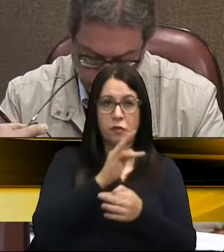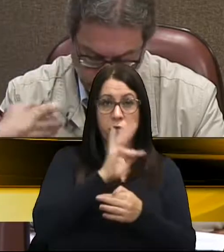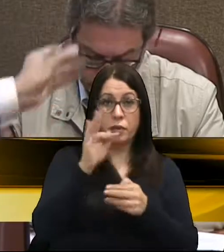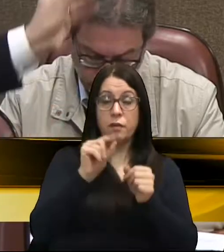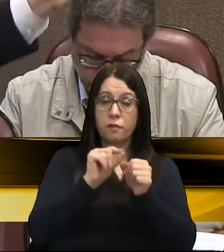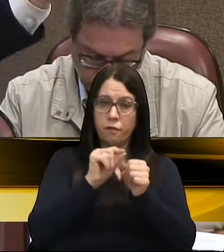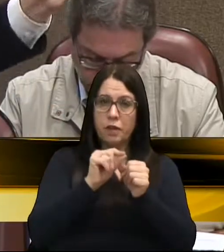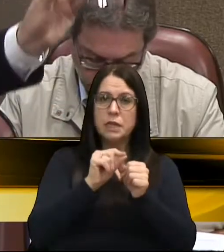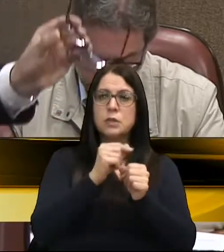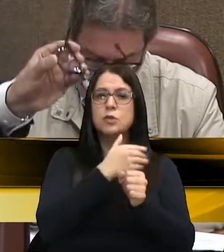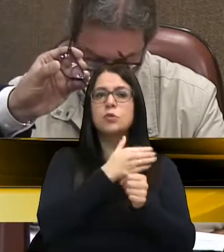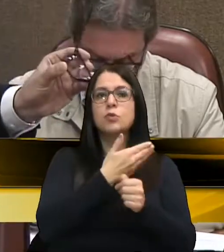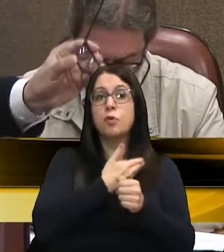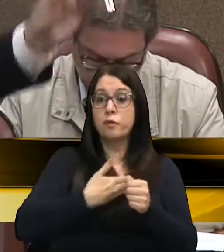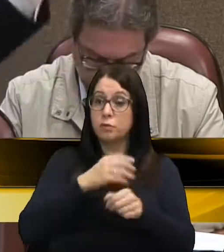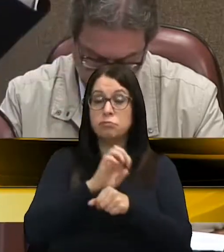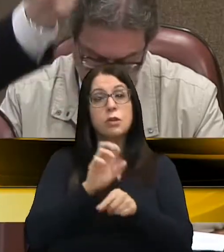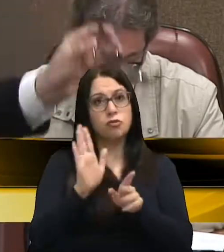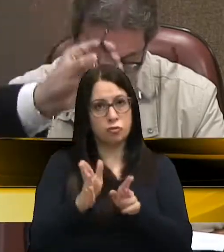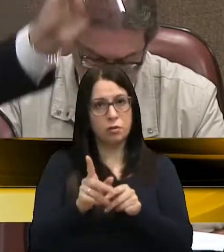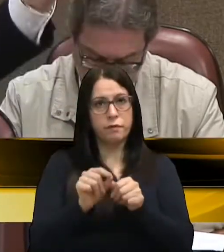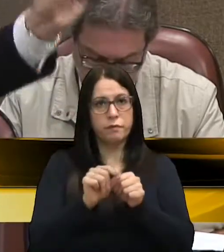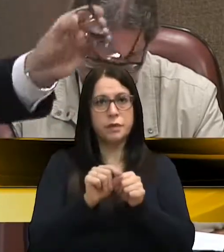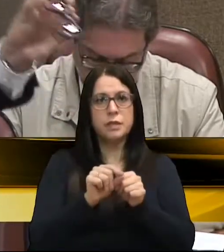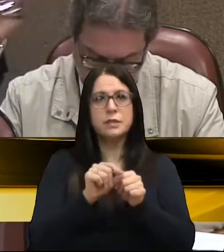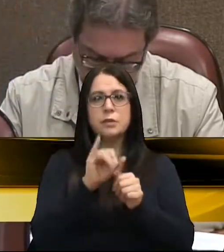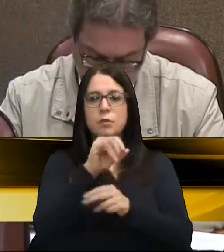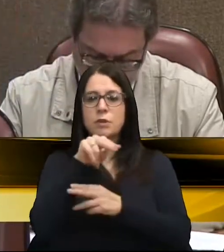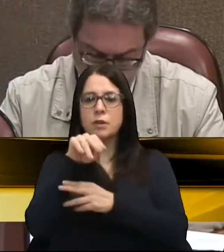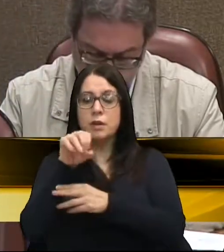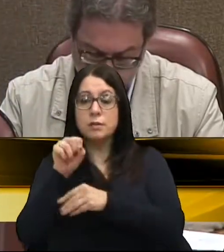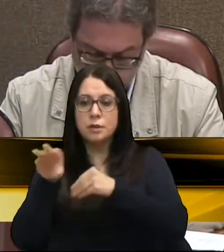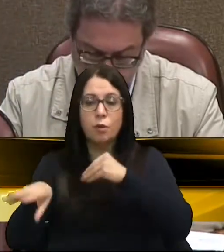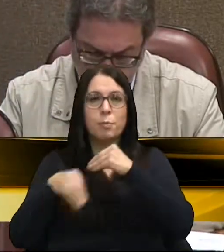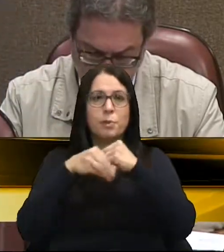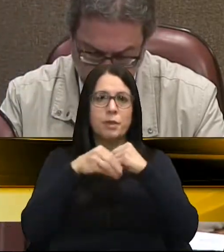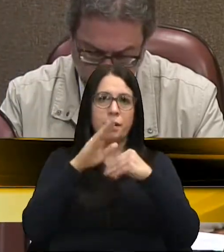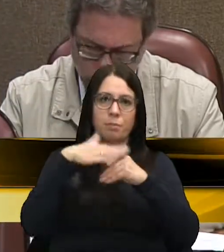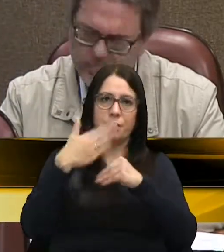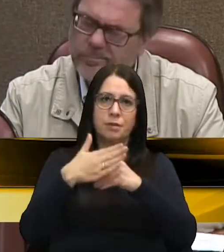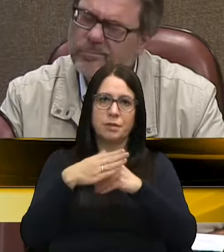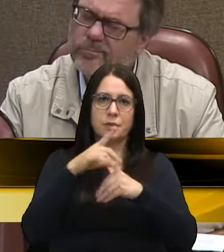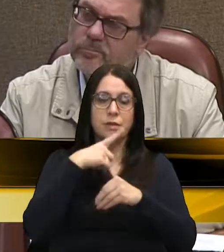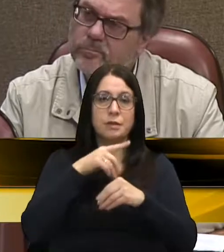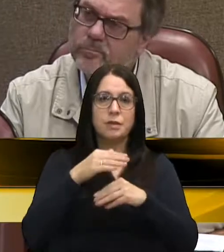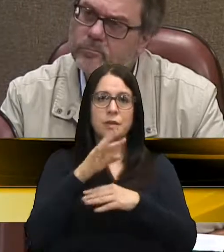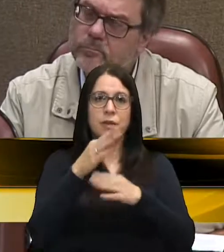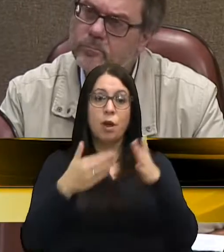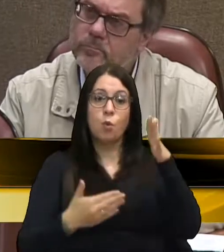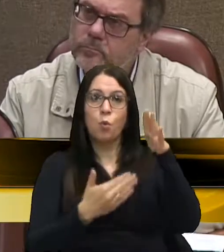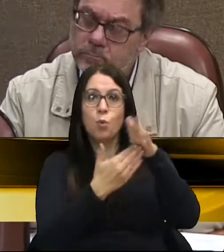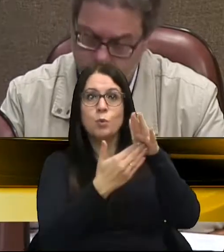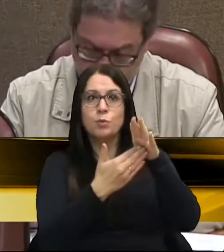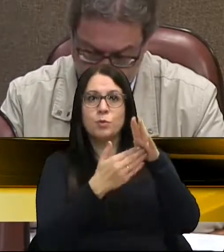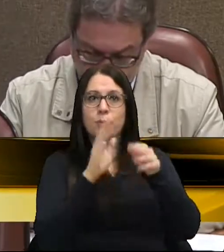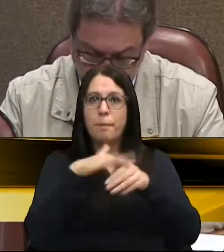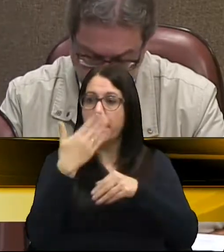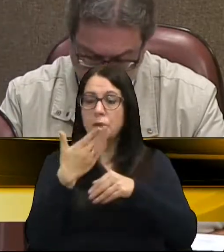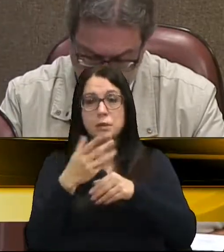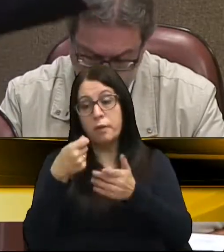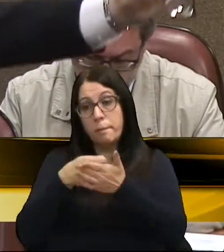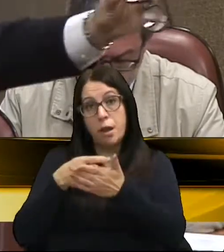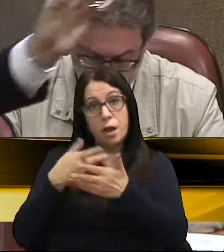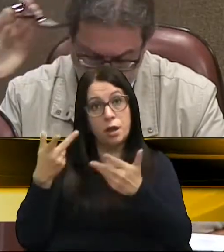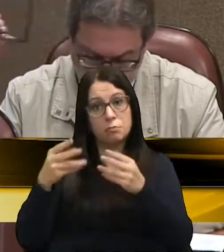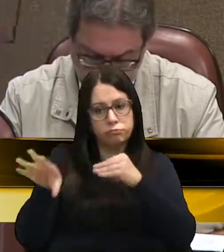fez isso, o governo do estado já fez isso, que é a previdência complementar dos servidores. Receber até o teto, quem quer receber a mais, vai